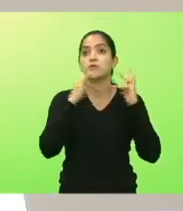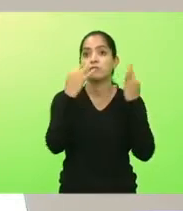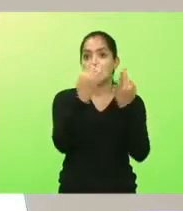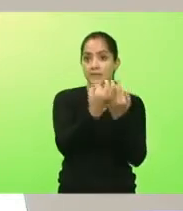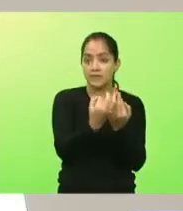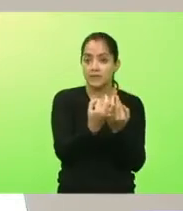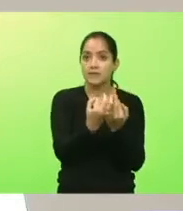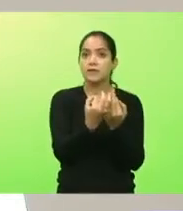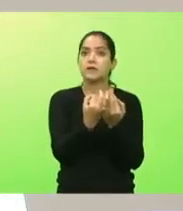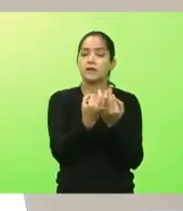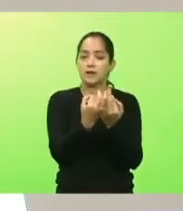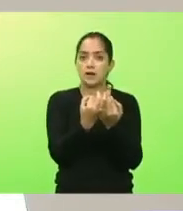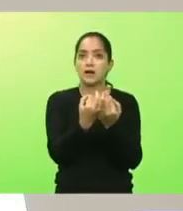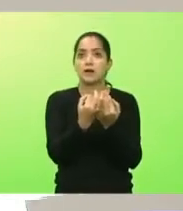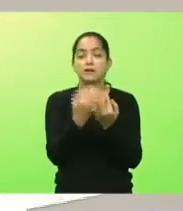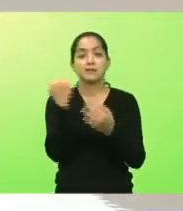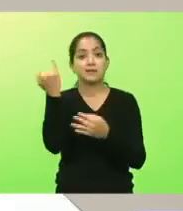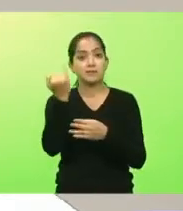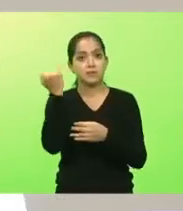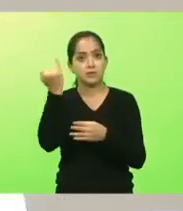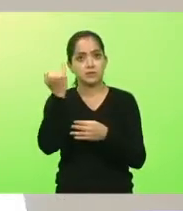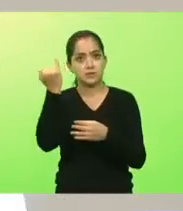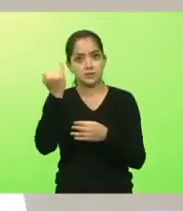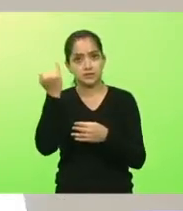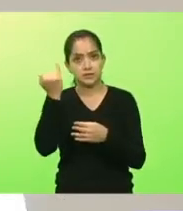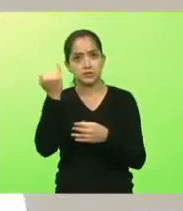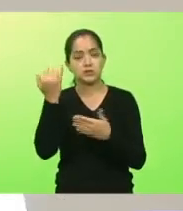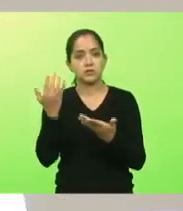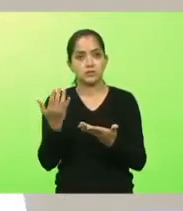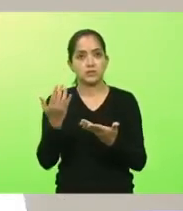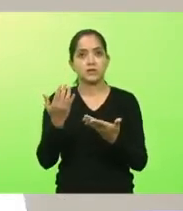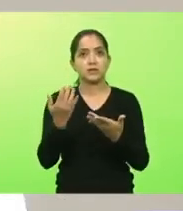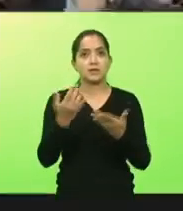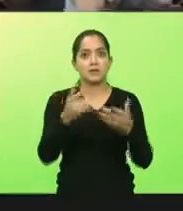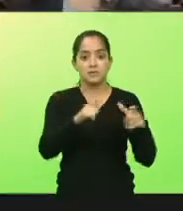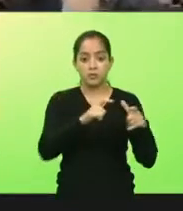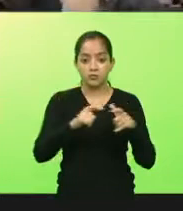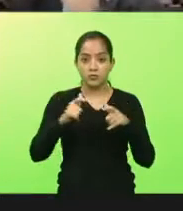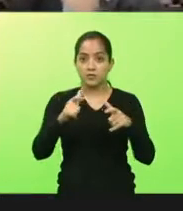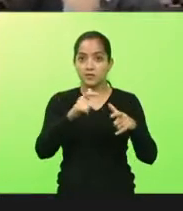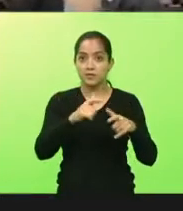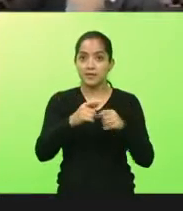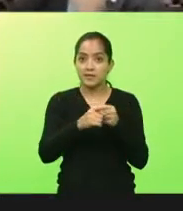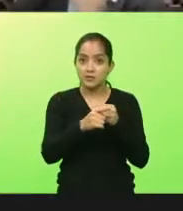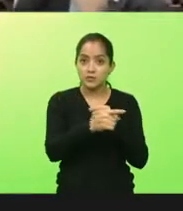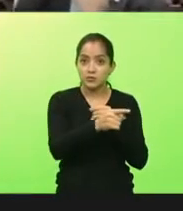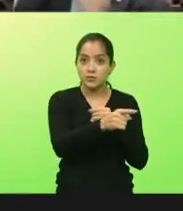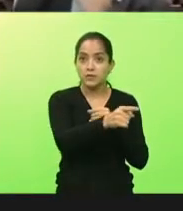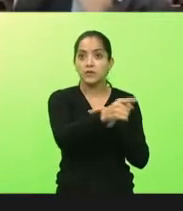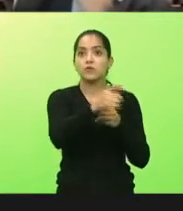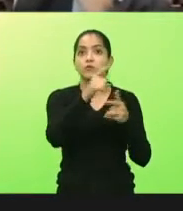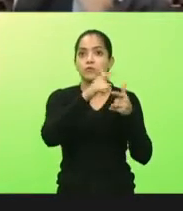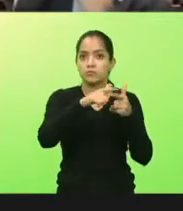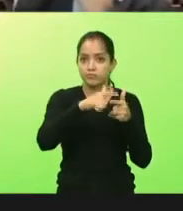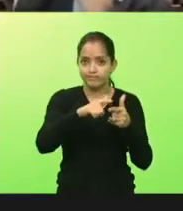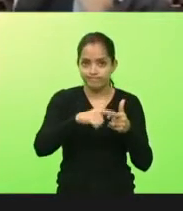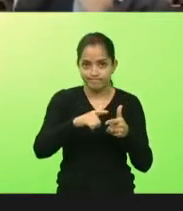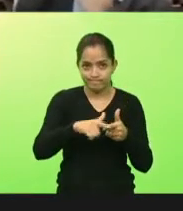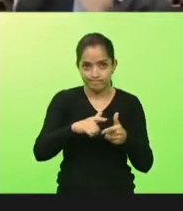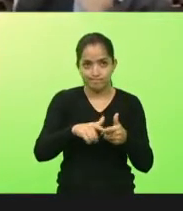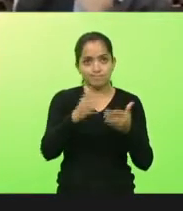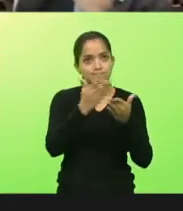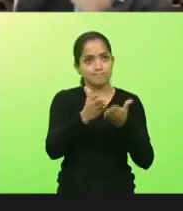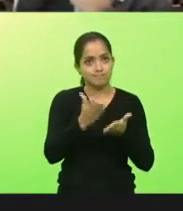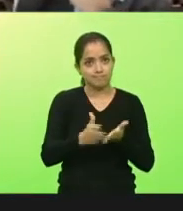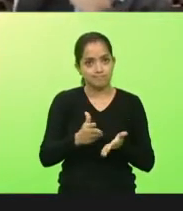pela Defesa Civil, que é muito importante, porque nós temos muitas propriedades lá no interior que tiveram danos bem